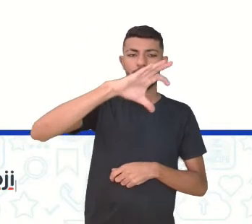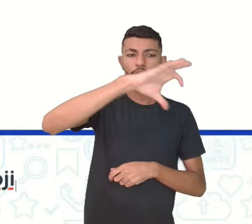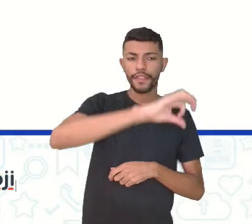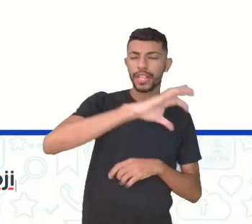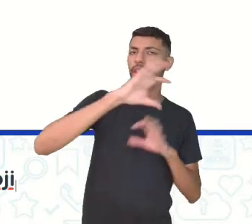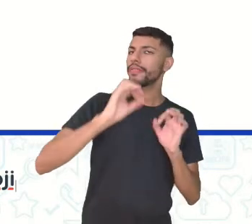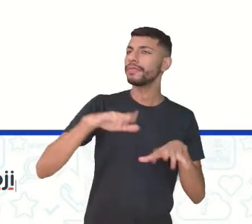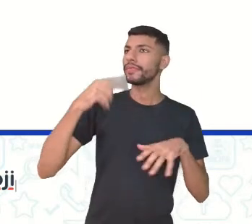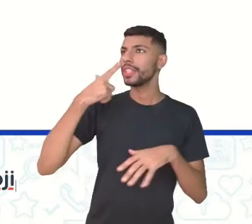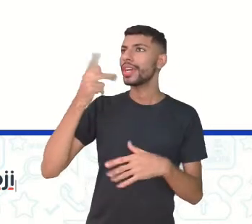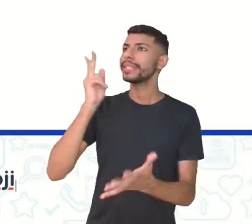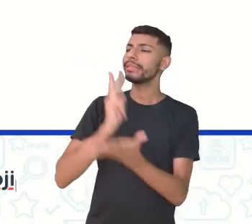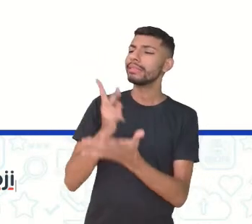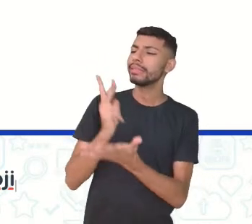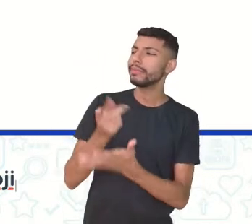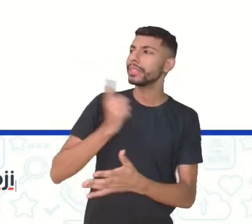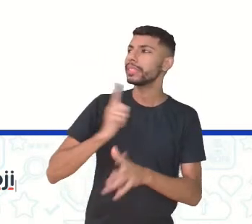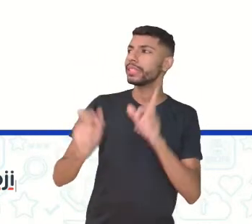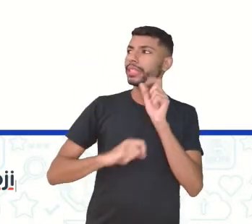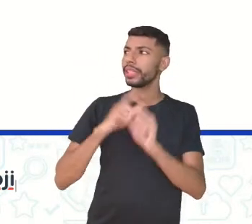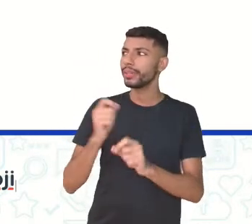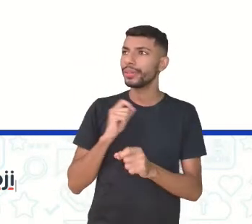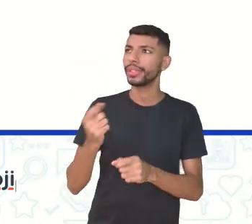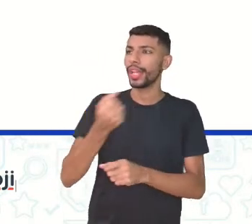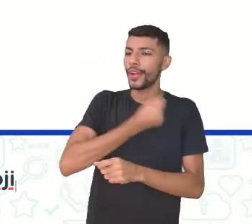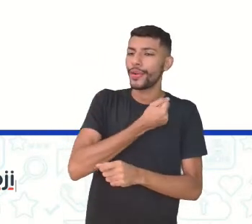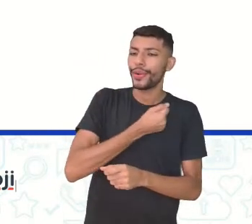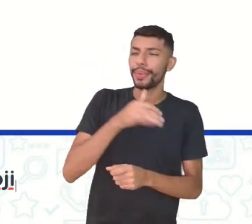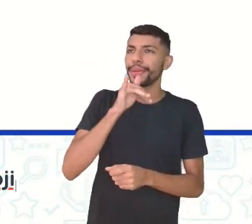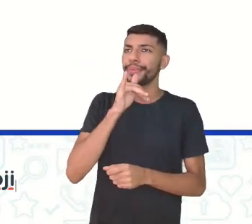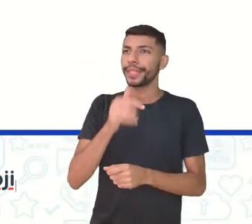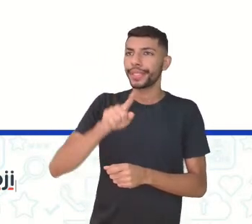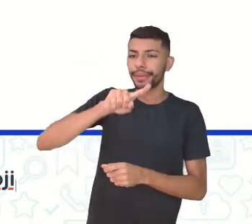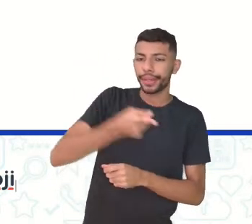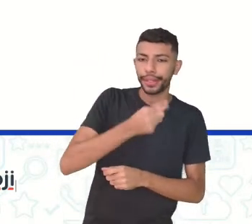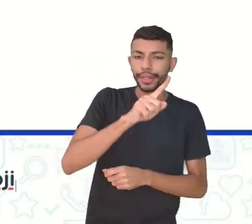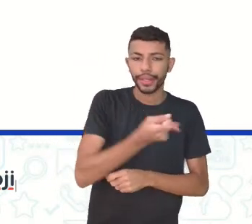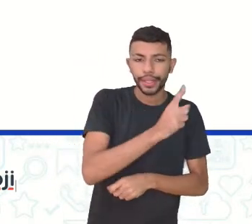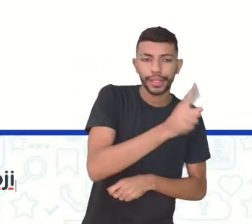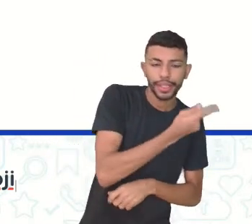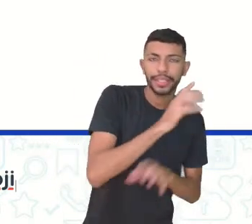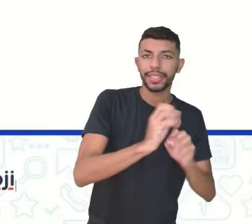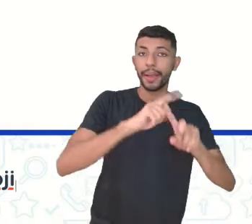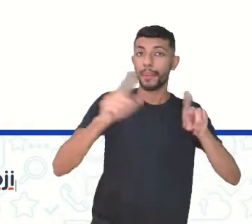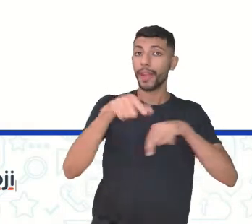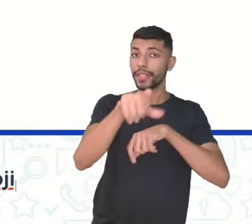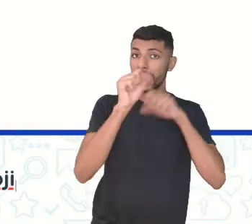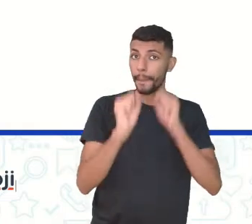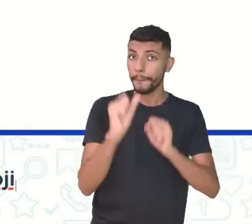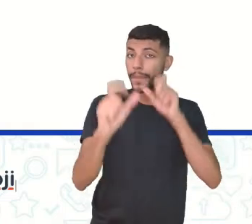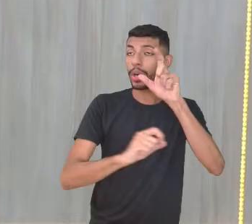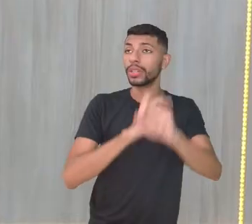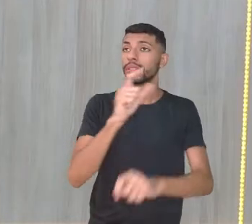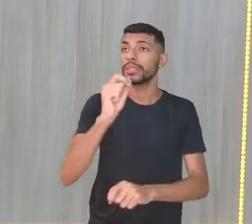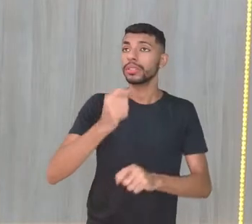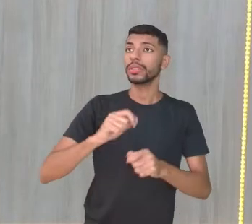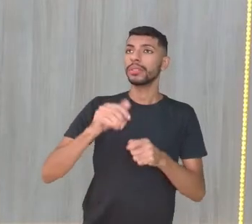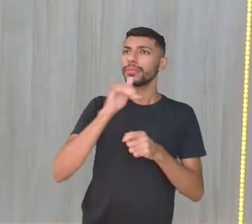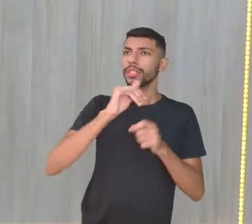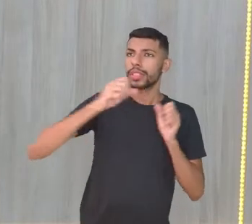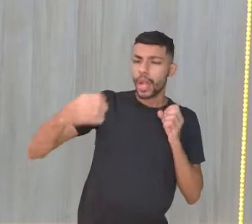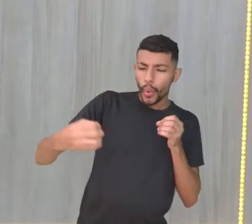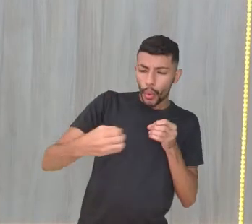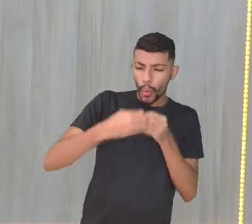né, Celi, esses numerozinhos quebradinhos, certo? Mas que você pode aproximar